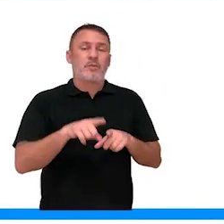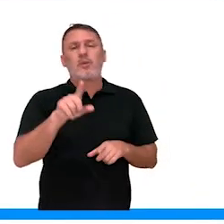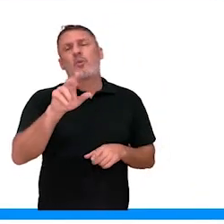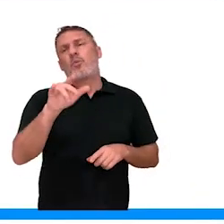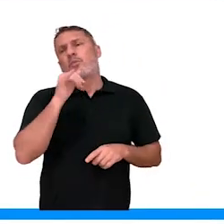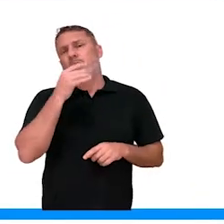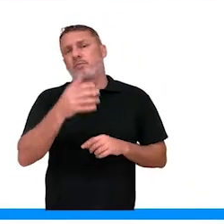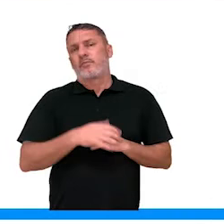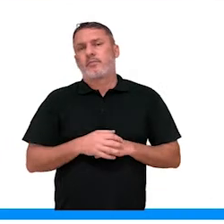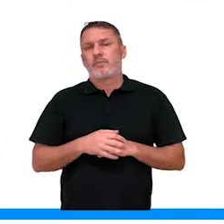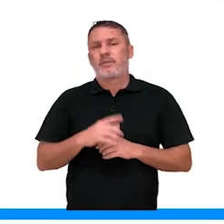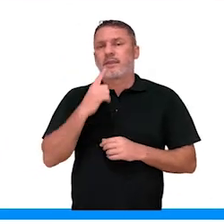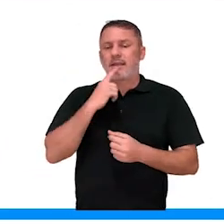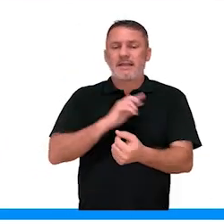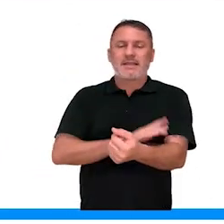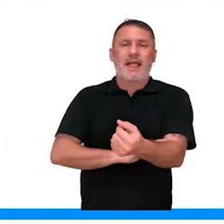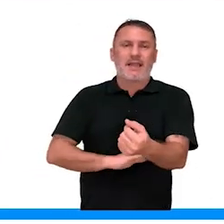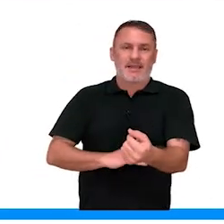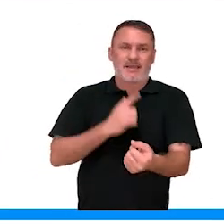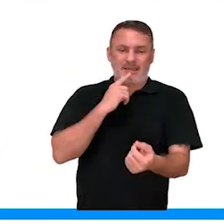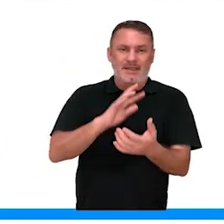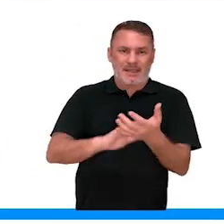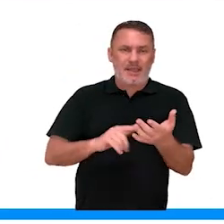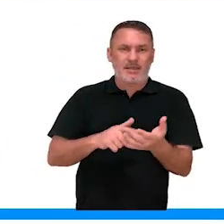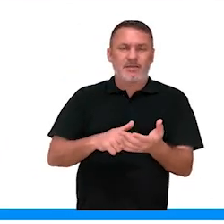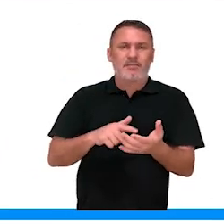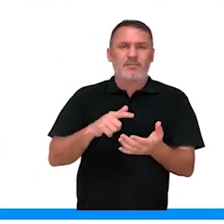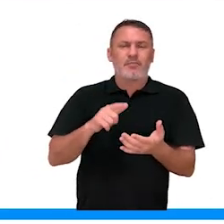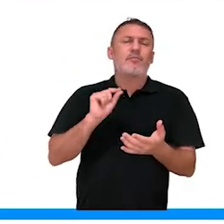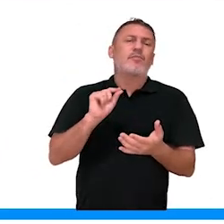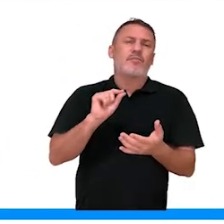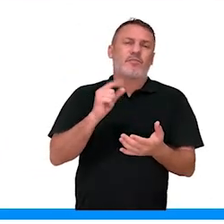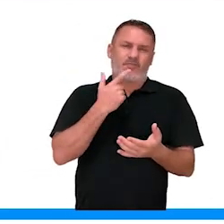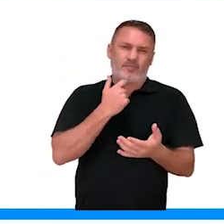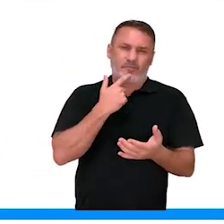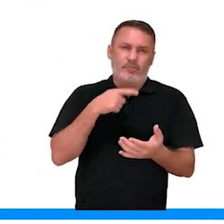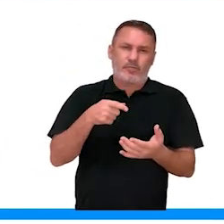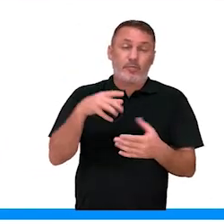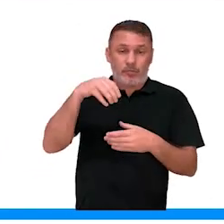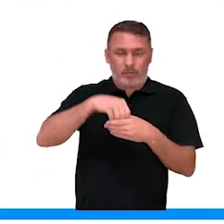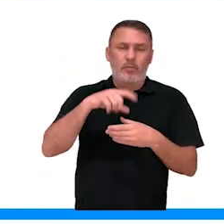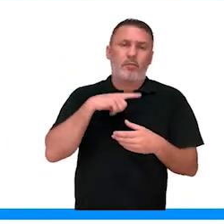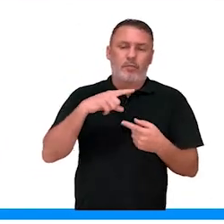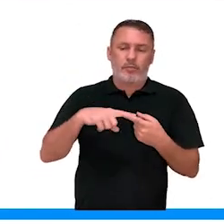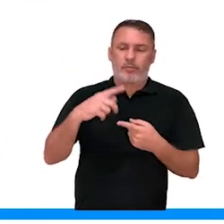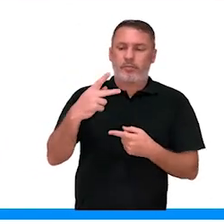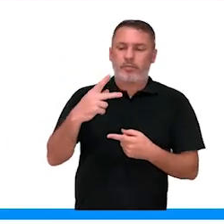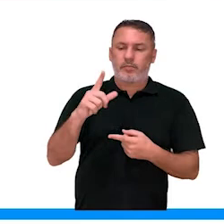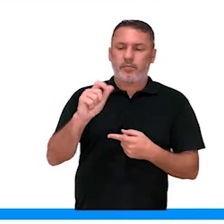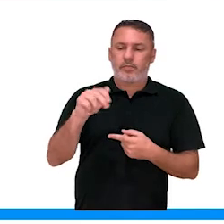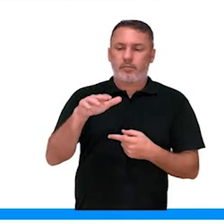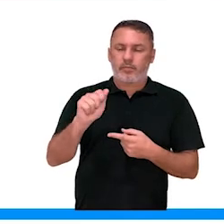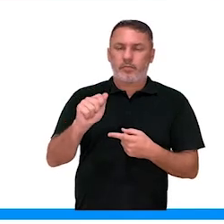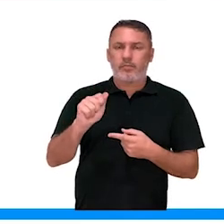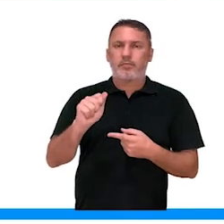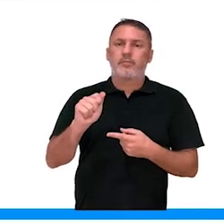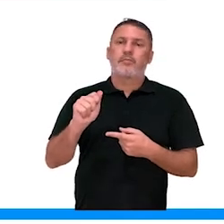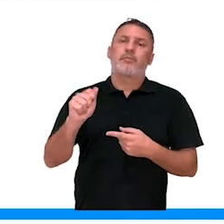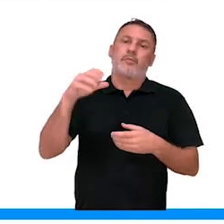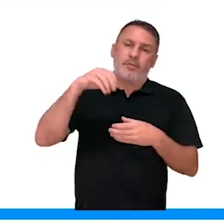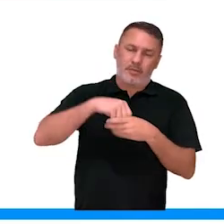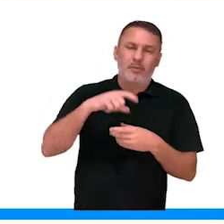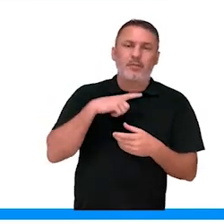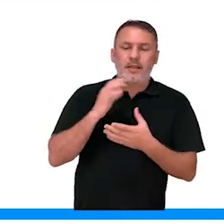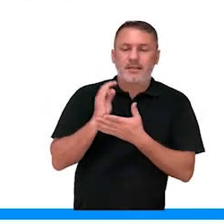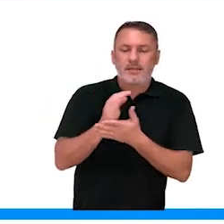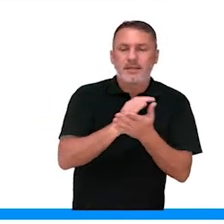Quando a gente fala, por exemplo, do sangue, o sangue ele é constituído do plasma e dos elementos figurados que